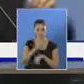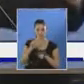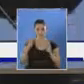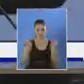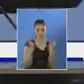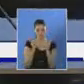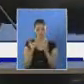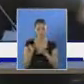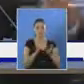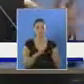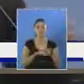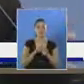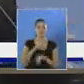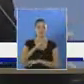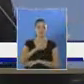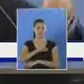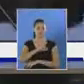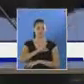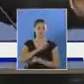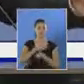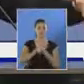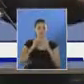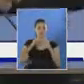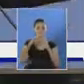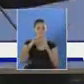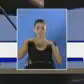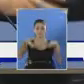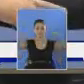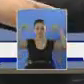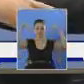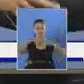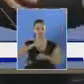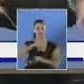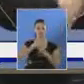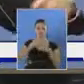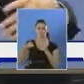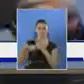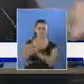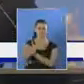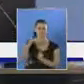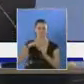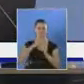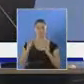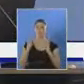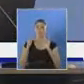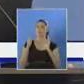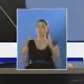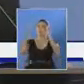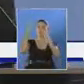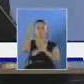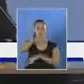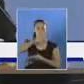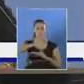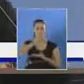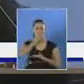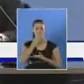E ali há uma unidade policial, há igrejas, há apartamentos residenciais,